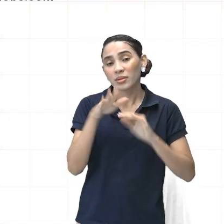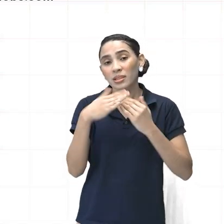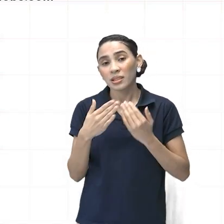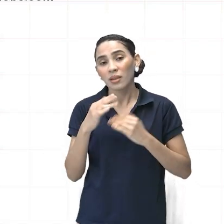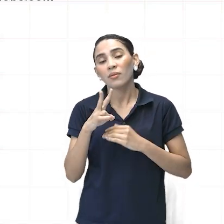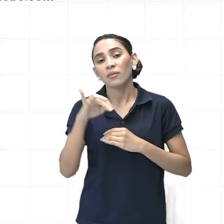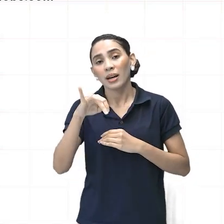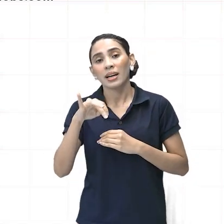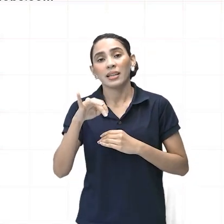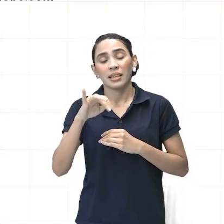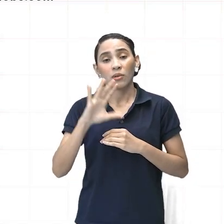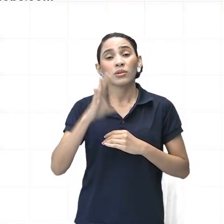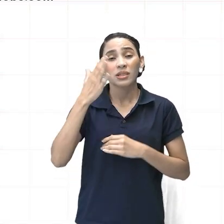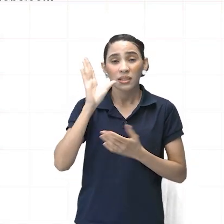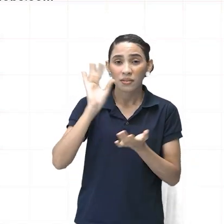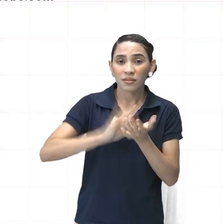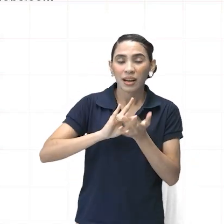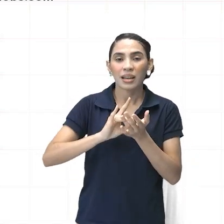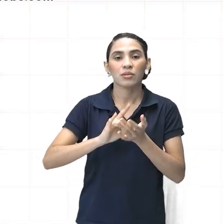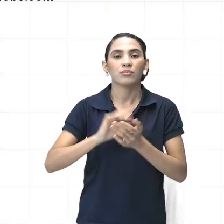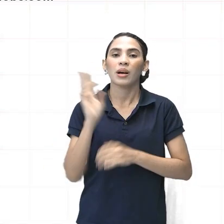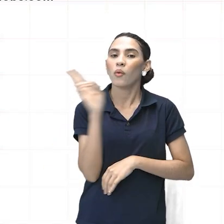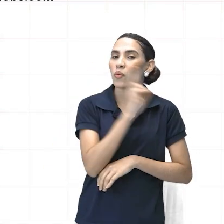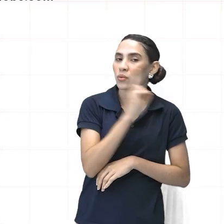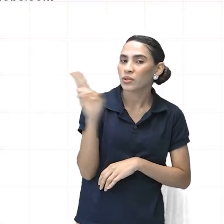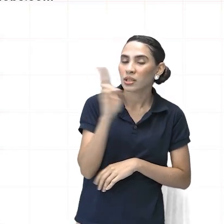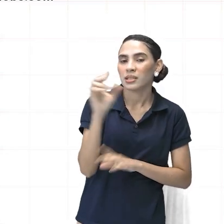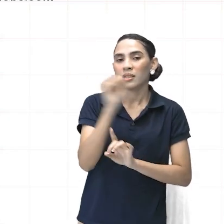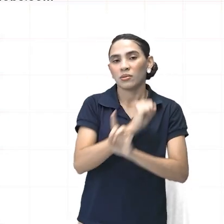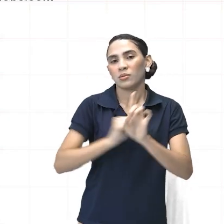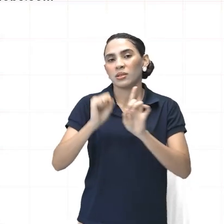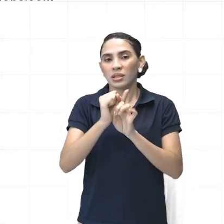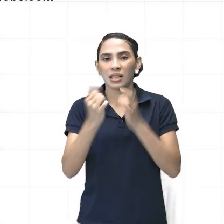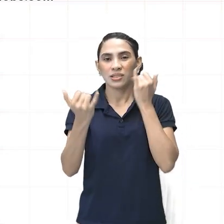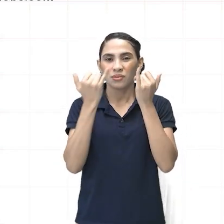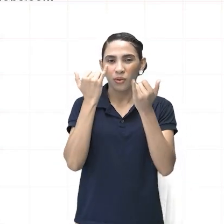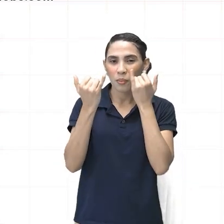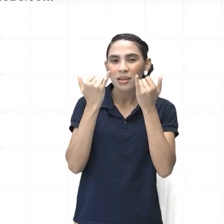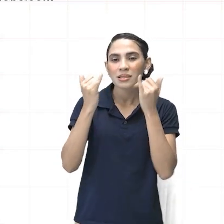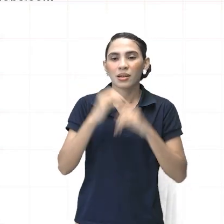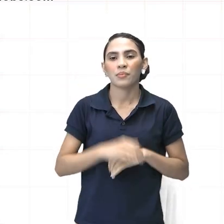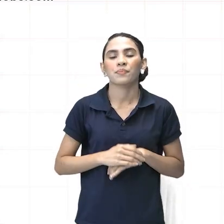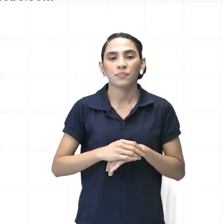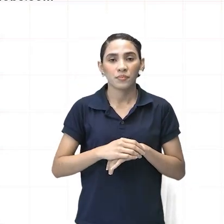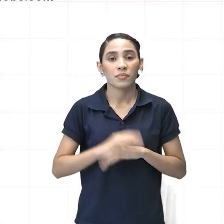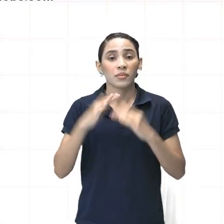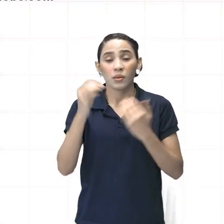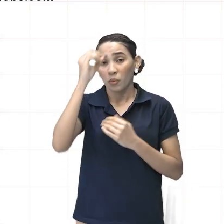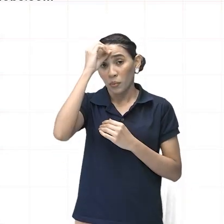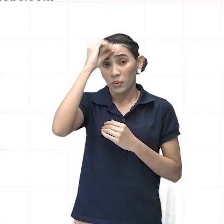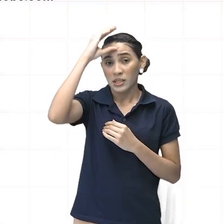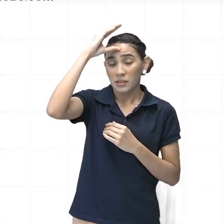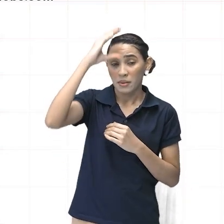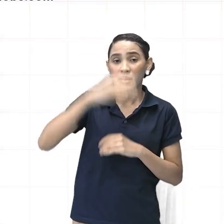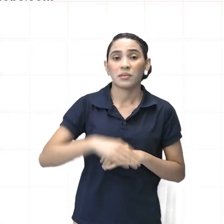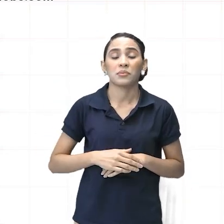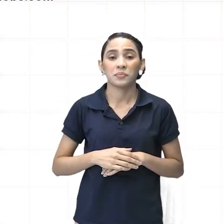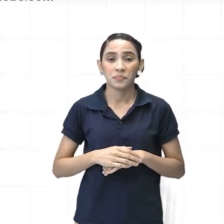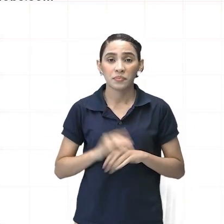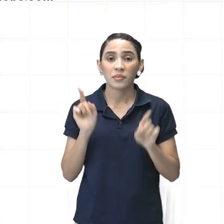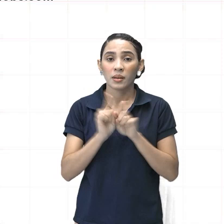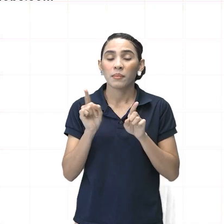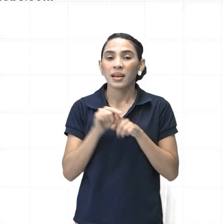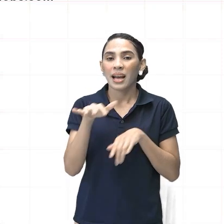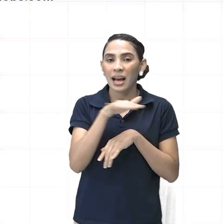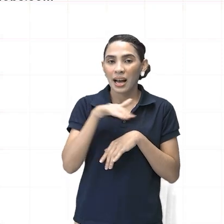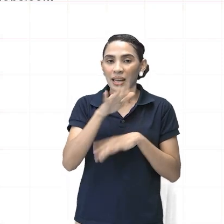Então, vai ocorrer essa emergência da sociedade da informação, né? Onde o conhecimento, a